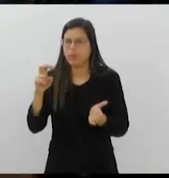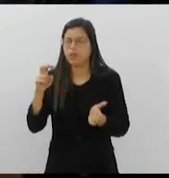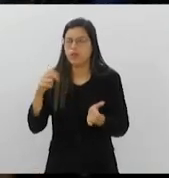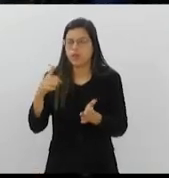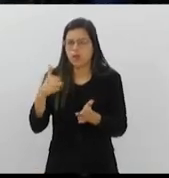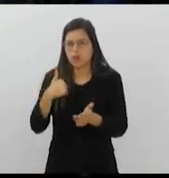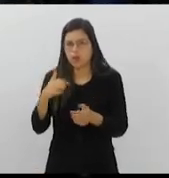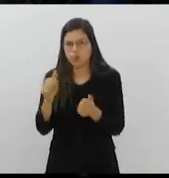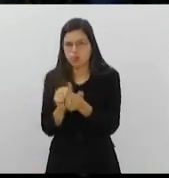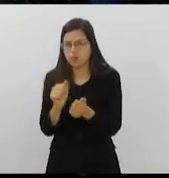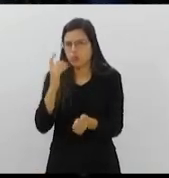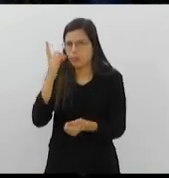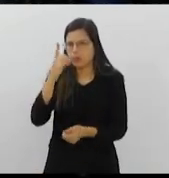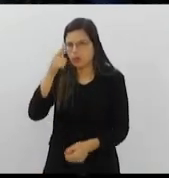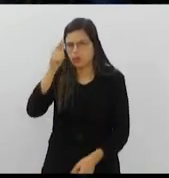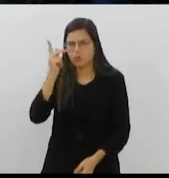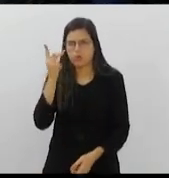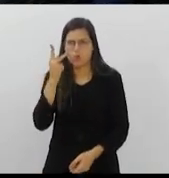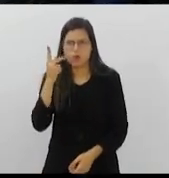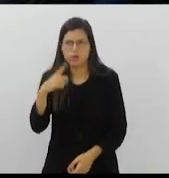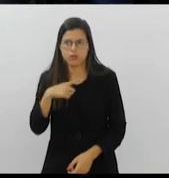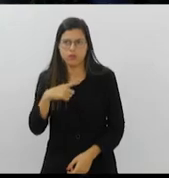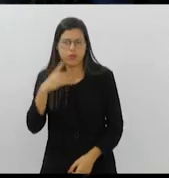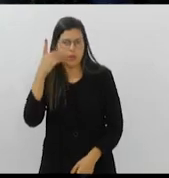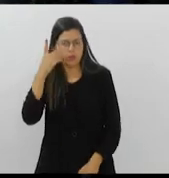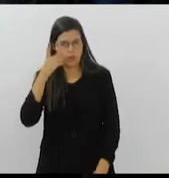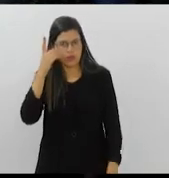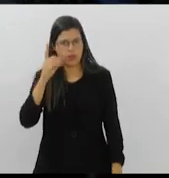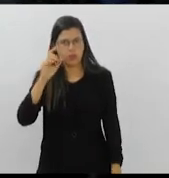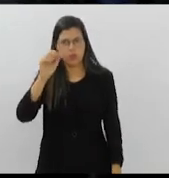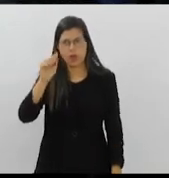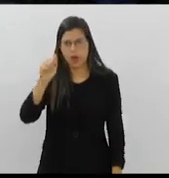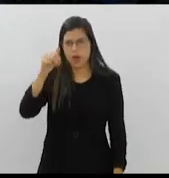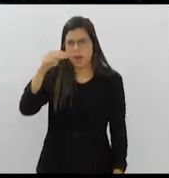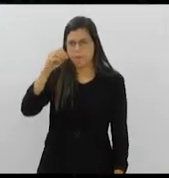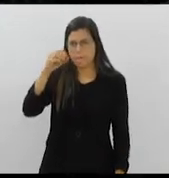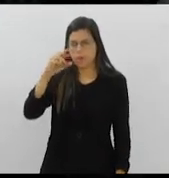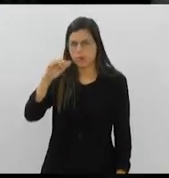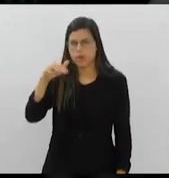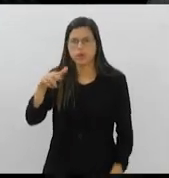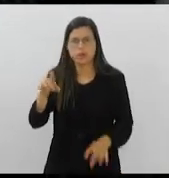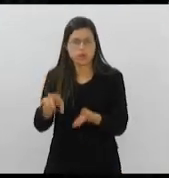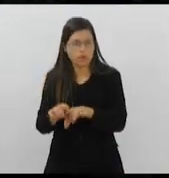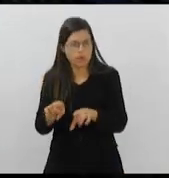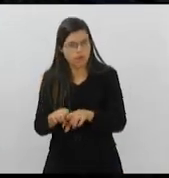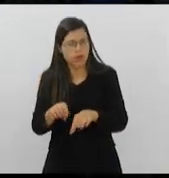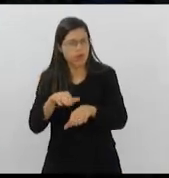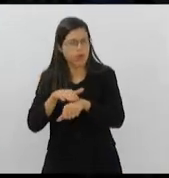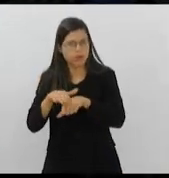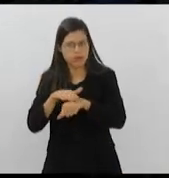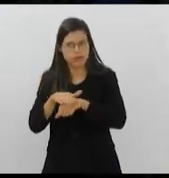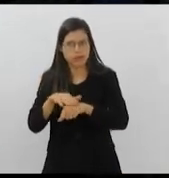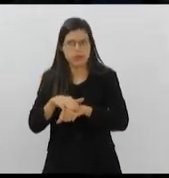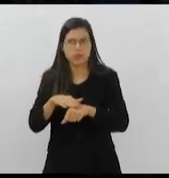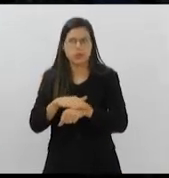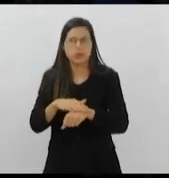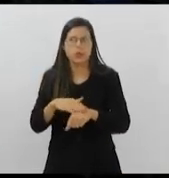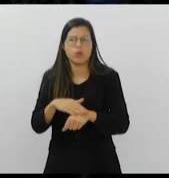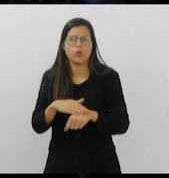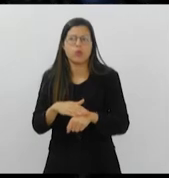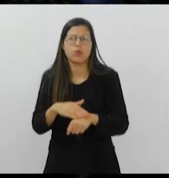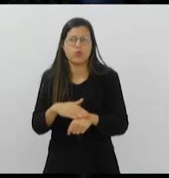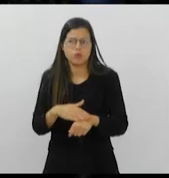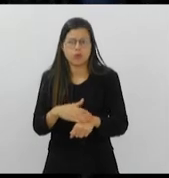Paulo tivemos, o deputado Rodrigo Amorim também fez uma conversa com aqueles nossos companheiros, e eu